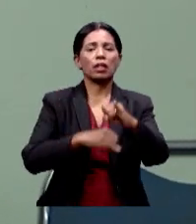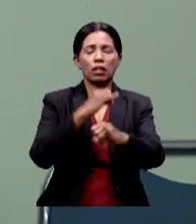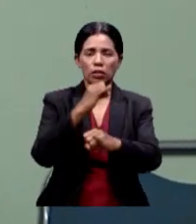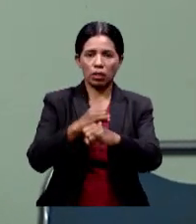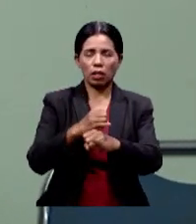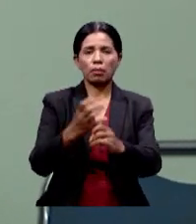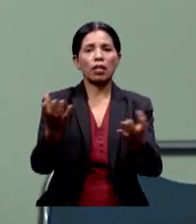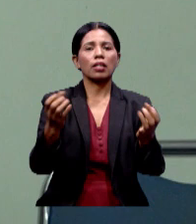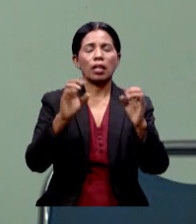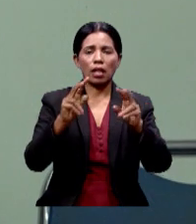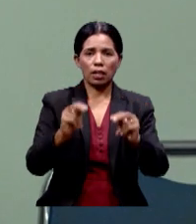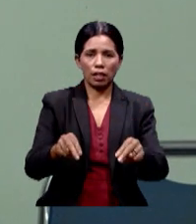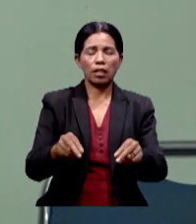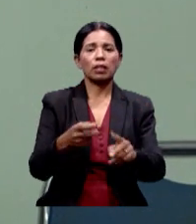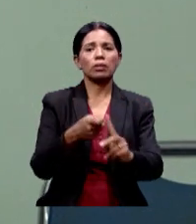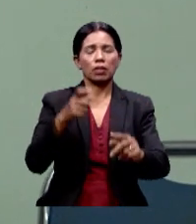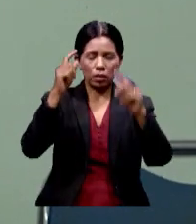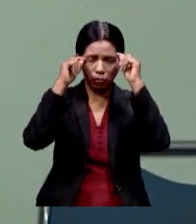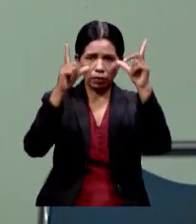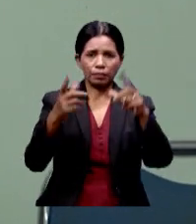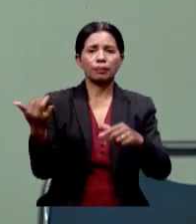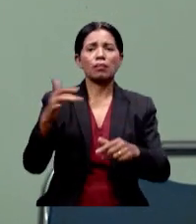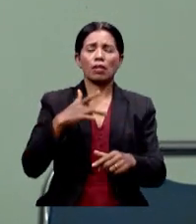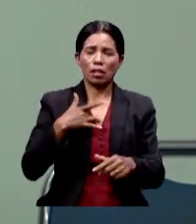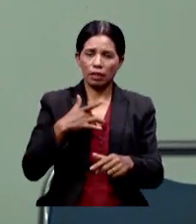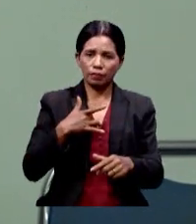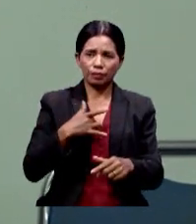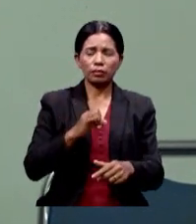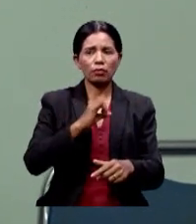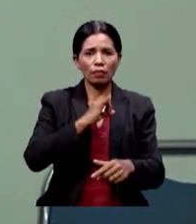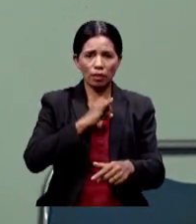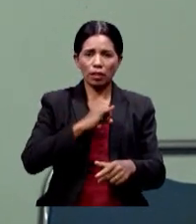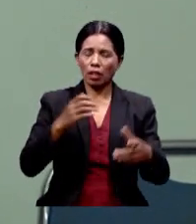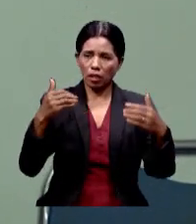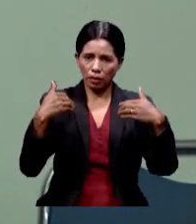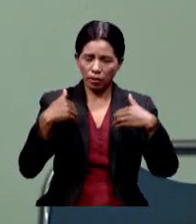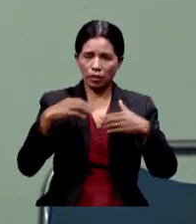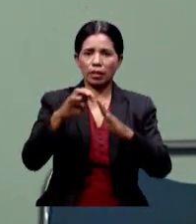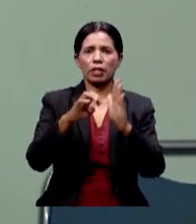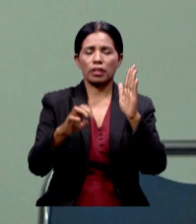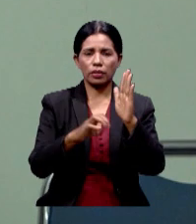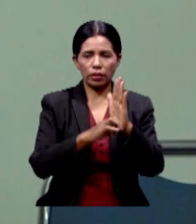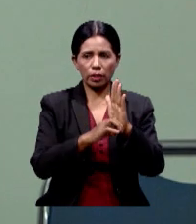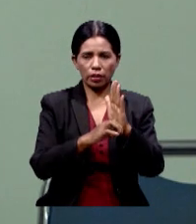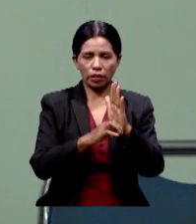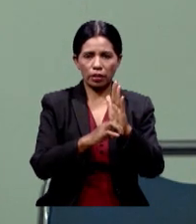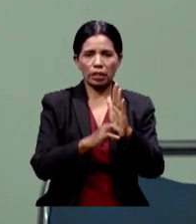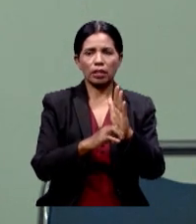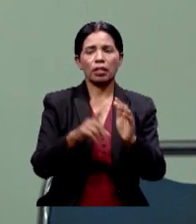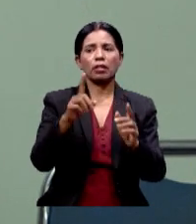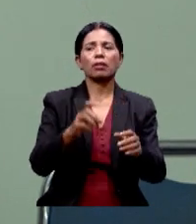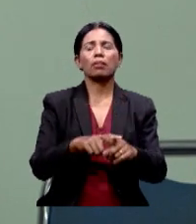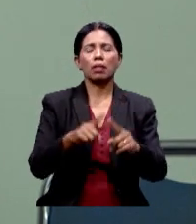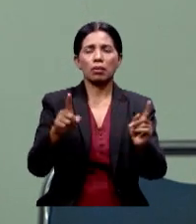Timor. Então, não sente que até mesmo que o Estado de Direito é unipessoal, mas como